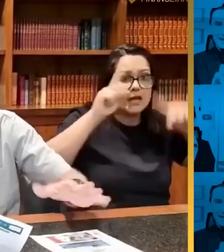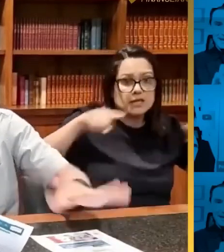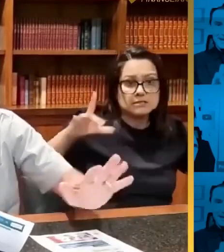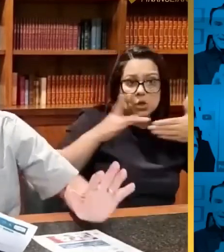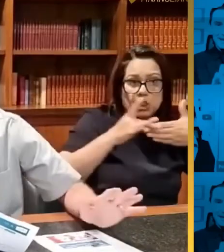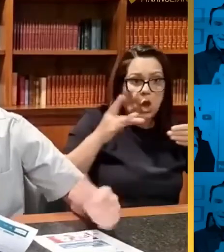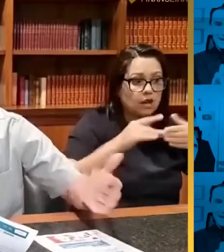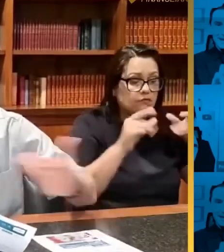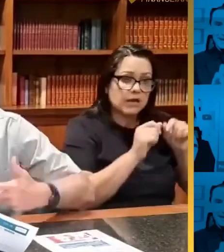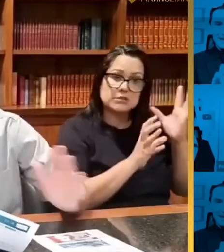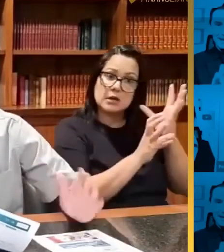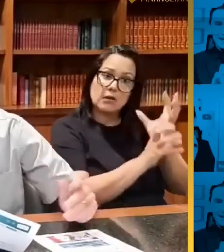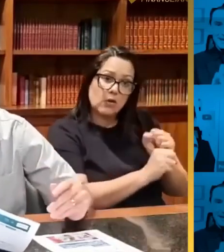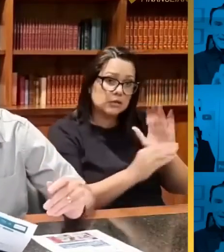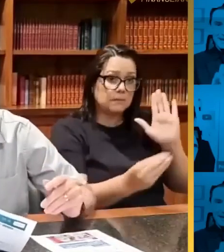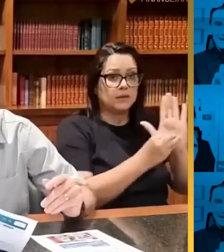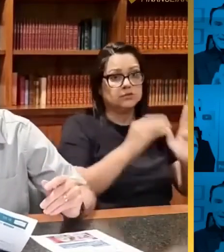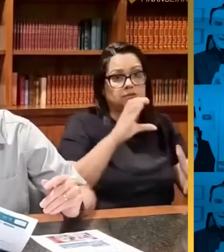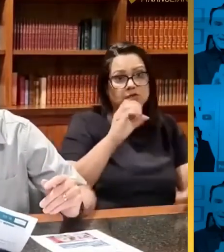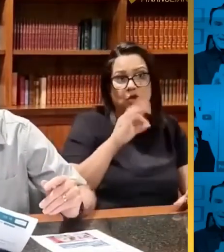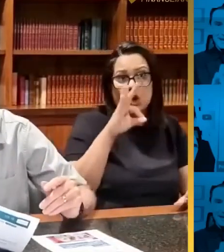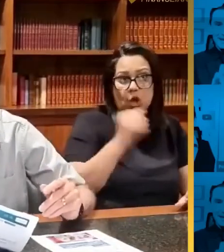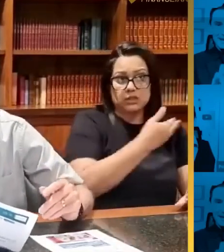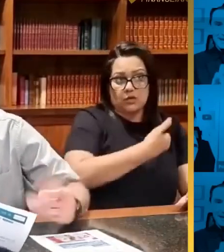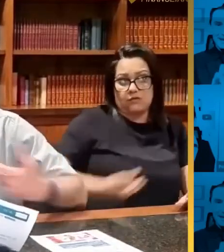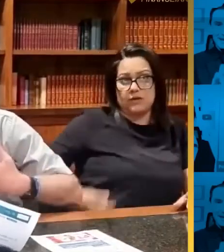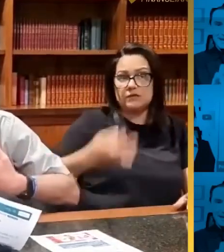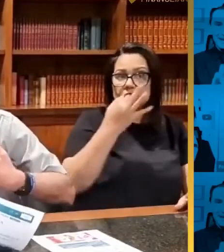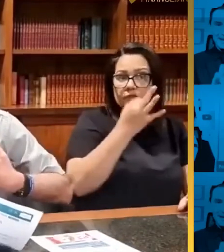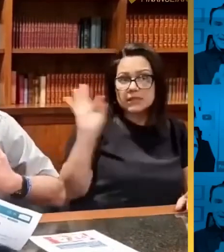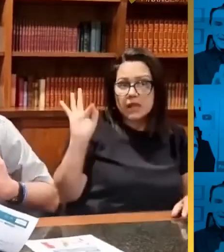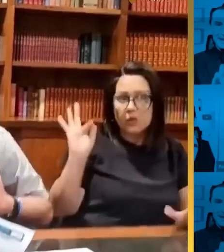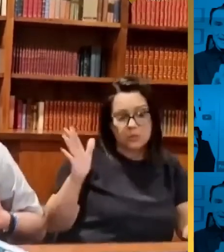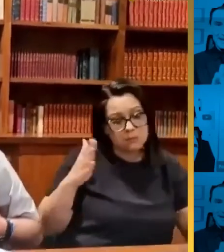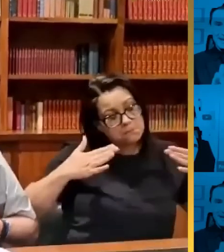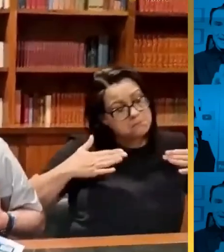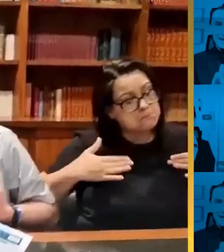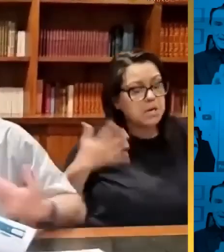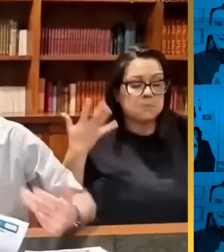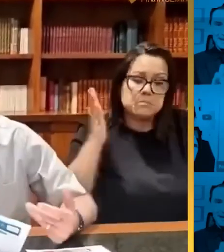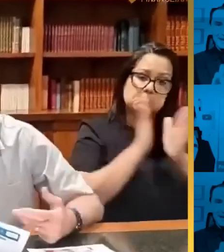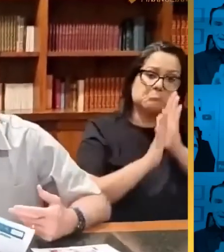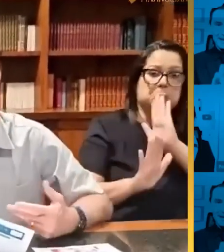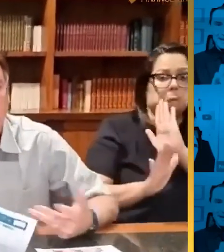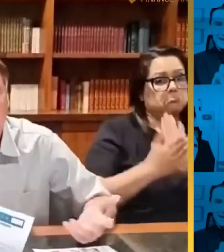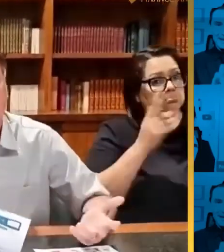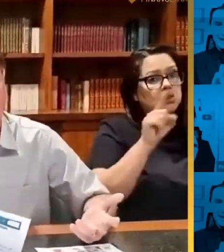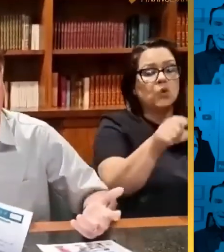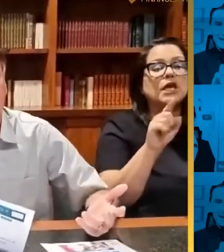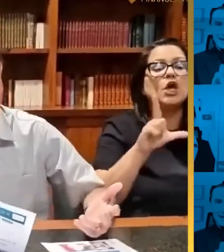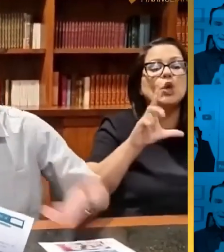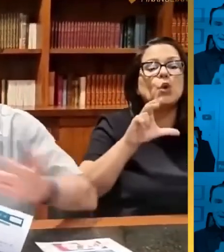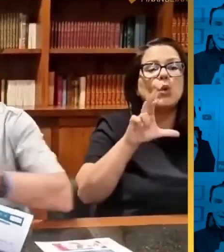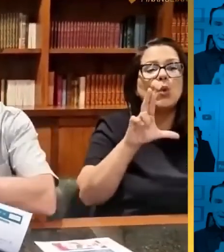chegada, isso é batido na cota que vem para o governo federal. Então, para mim não interessa, para a equipe econômica não interessa, esse lucro